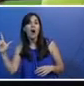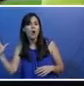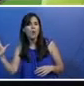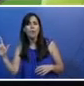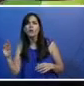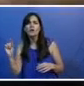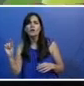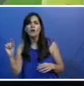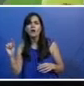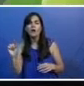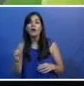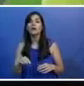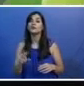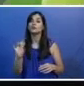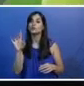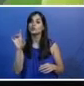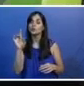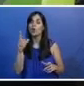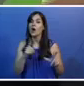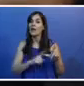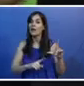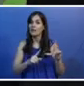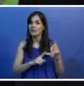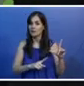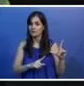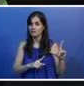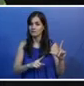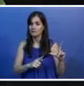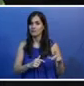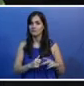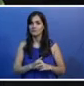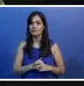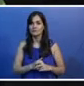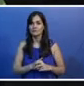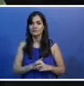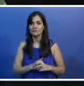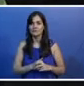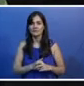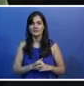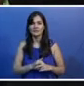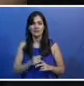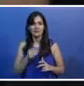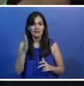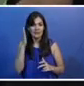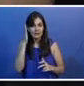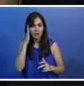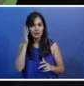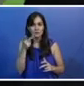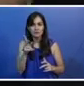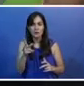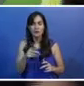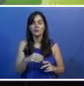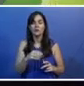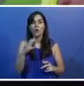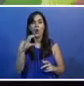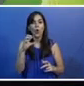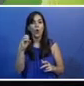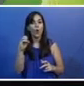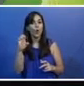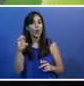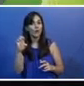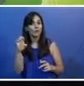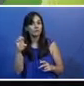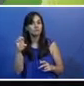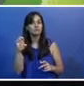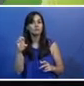parte literal vai ser xy. Coeficiente 12, parte literal